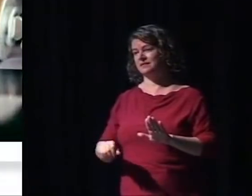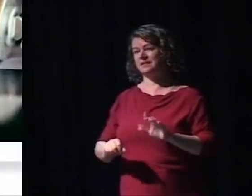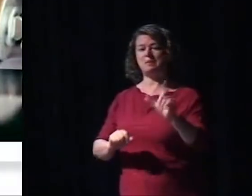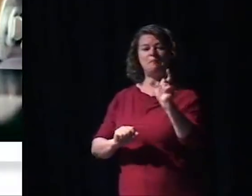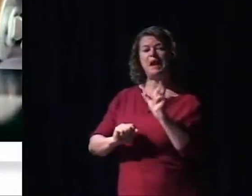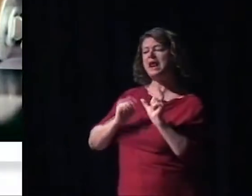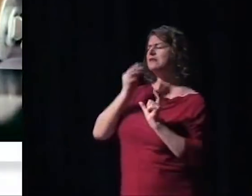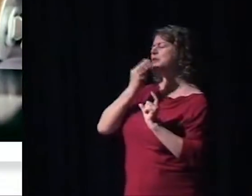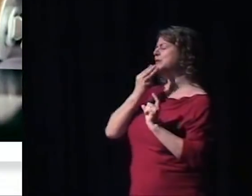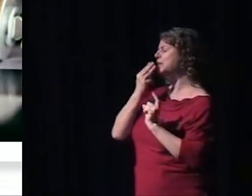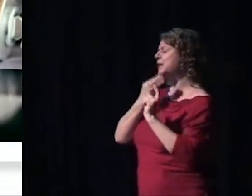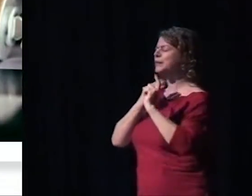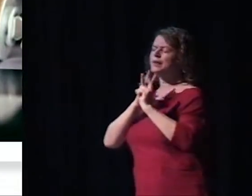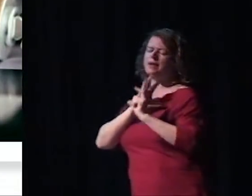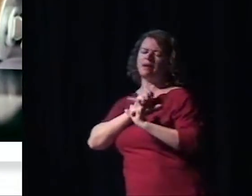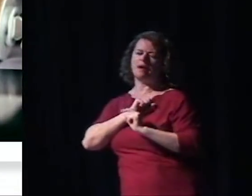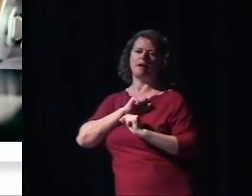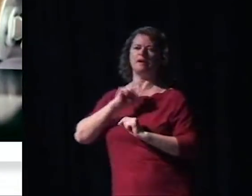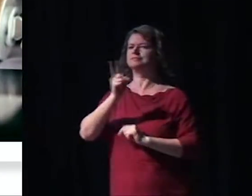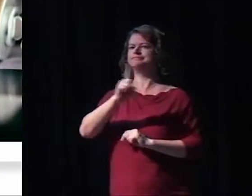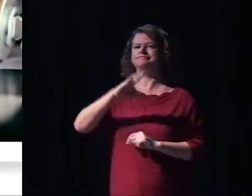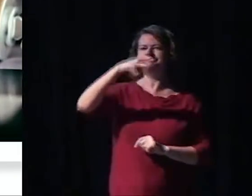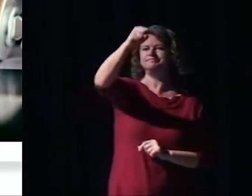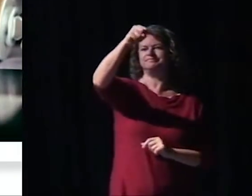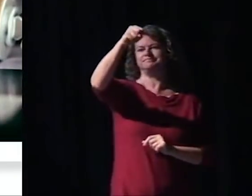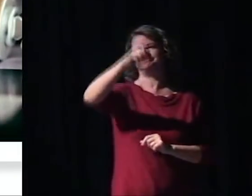fazendo dormir no seu colo.